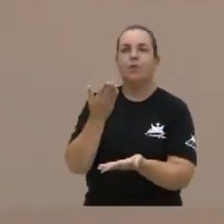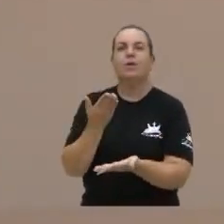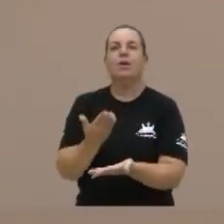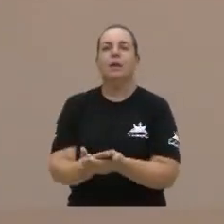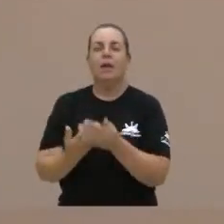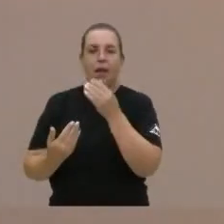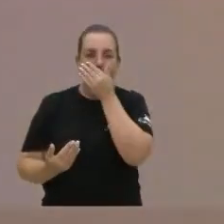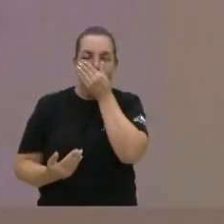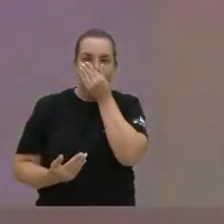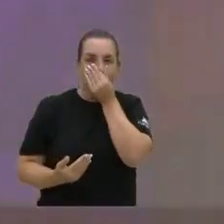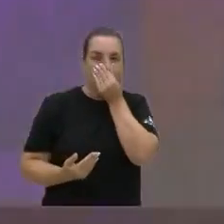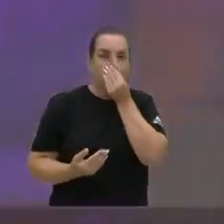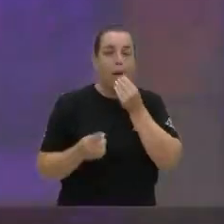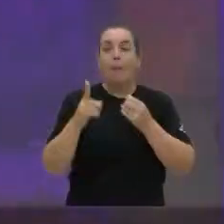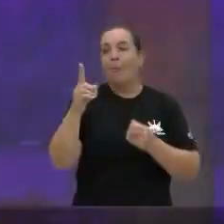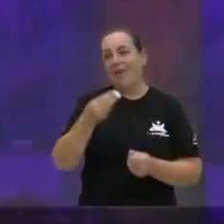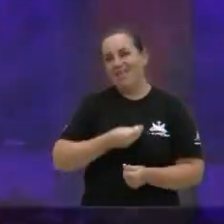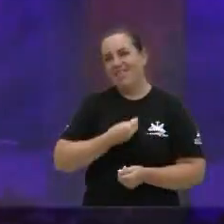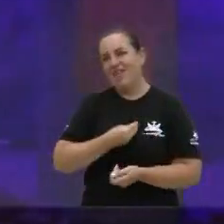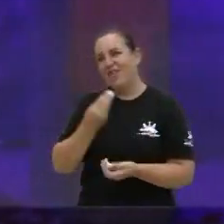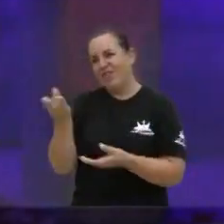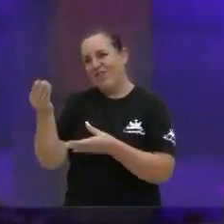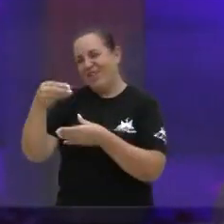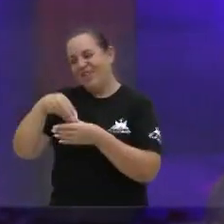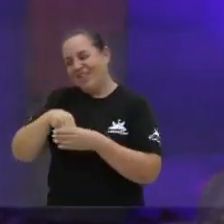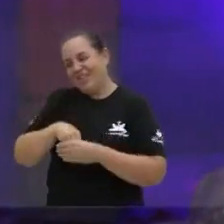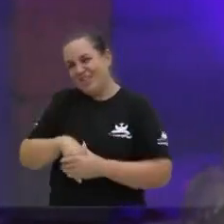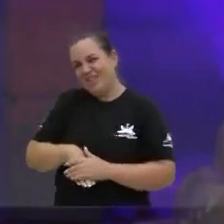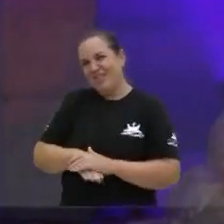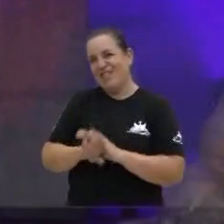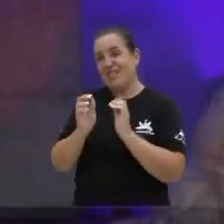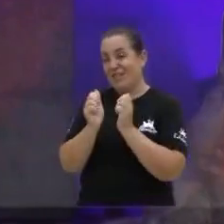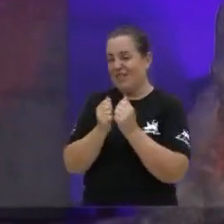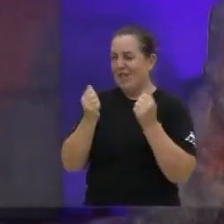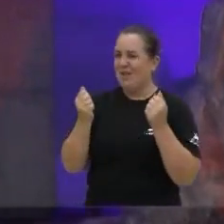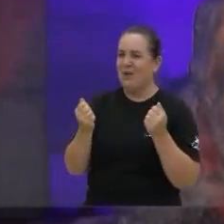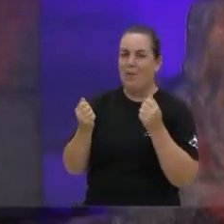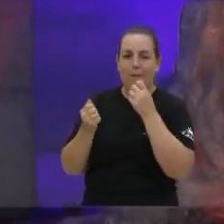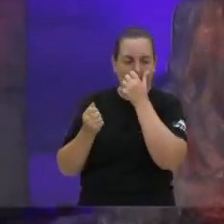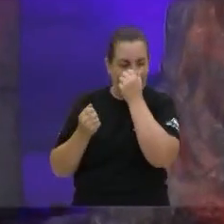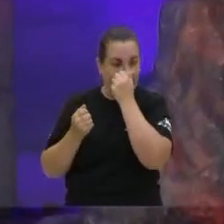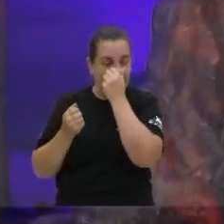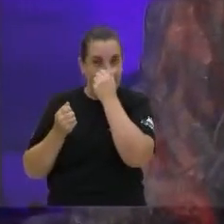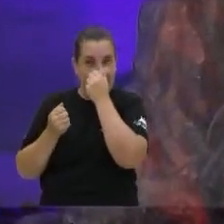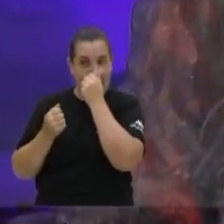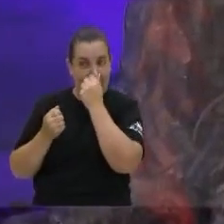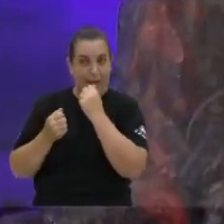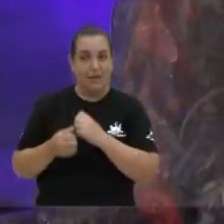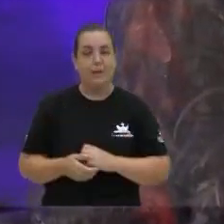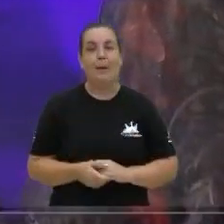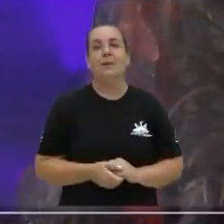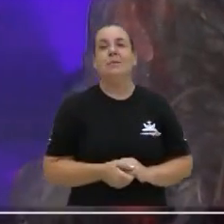ressurgiremos por crer nesta vida escondida no